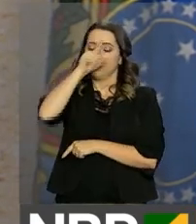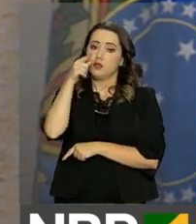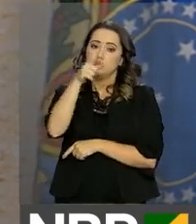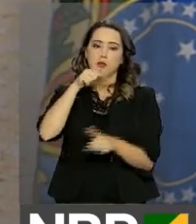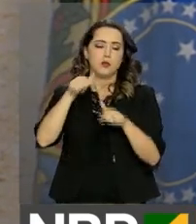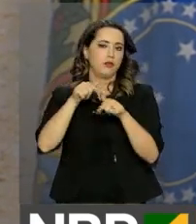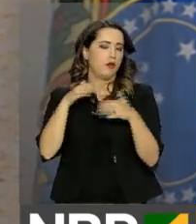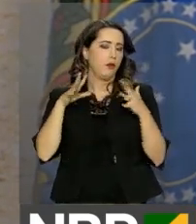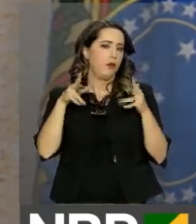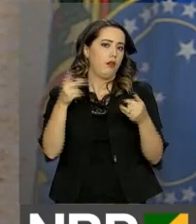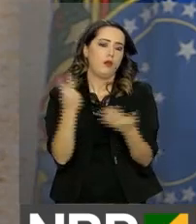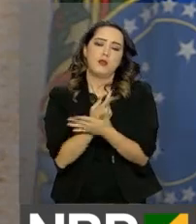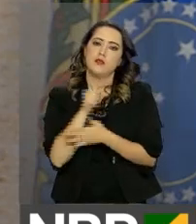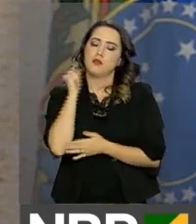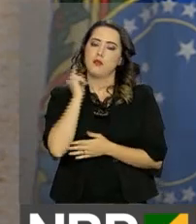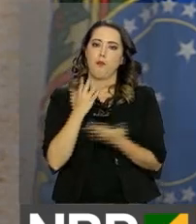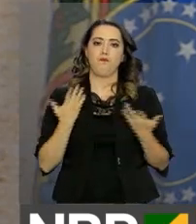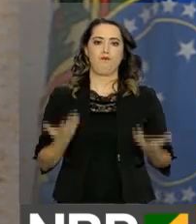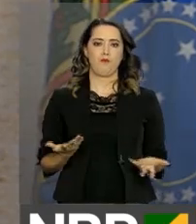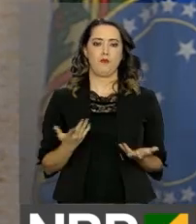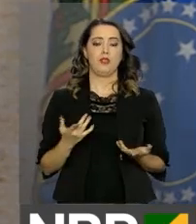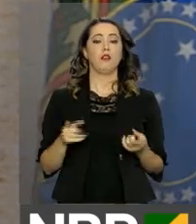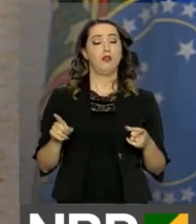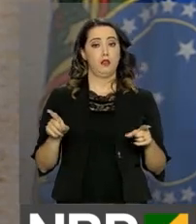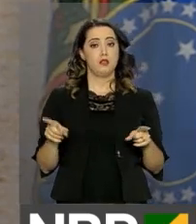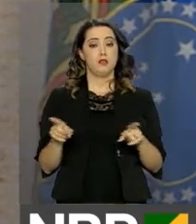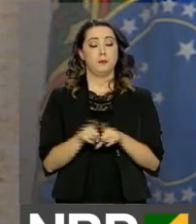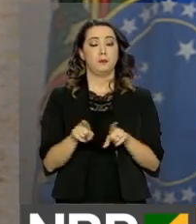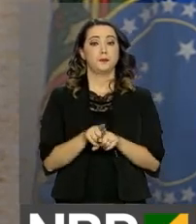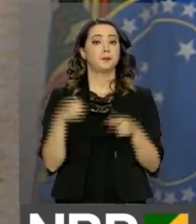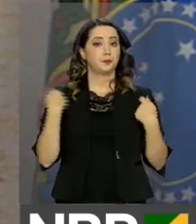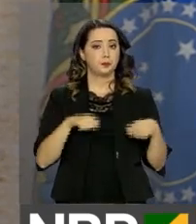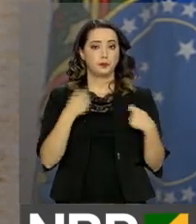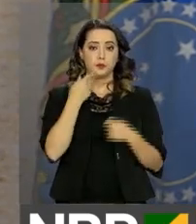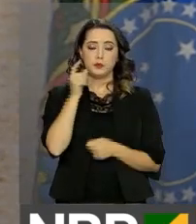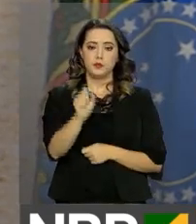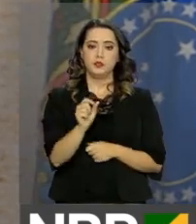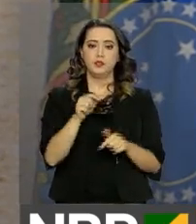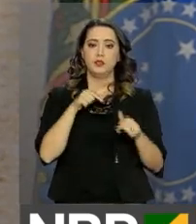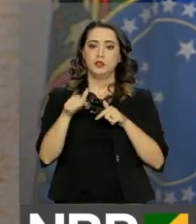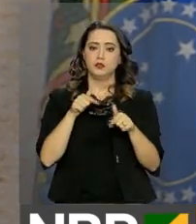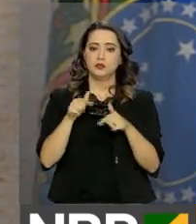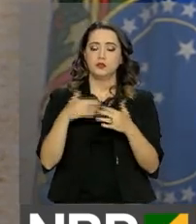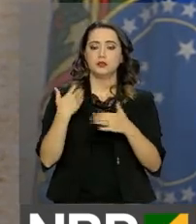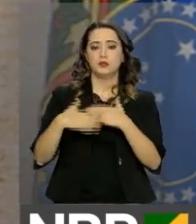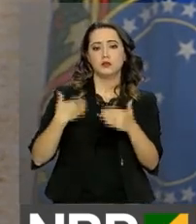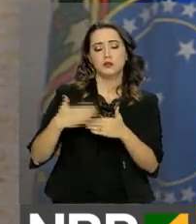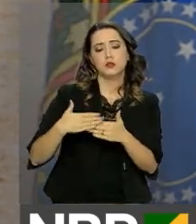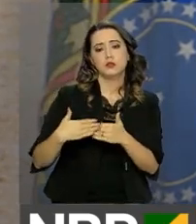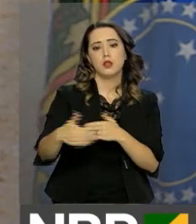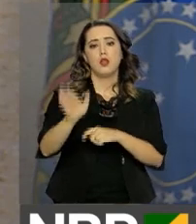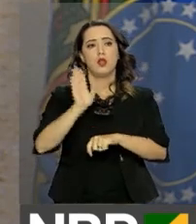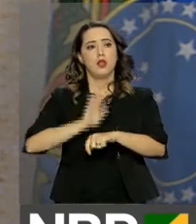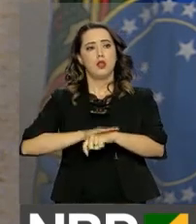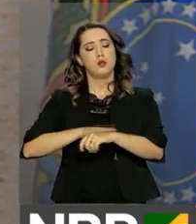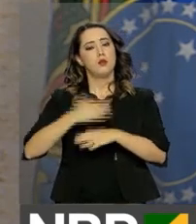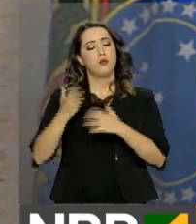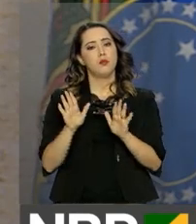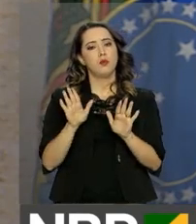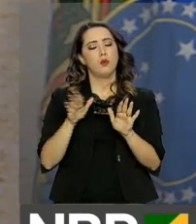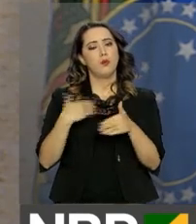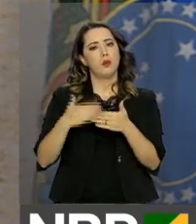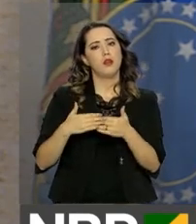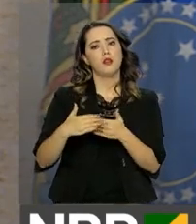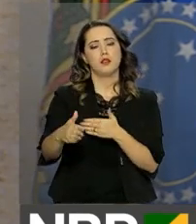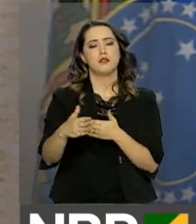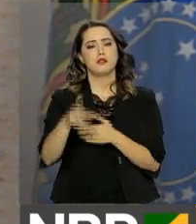destes episódios. E quero também dizer que, à medida que o tempo passa, né, a memória da